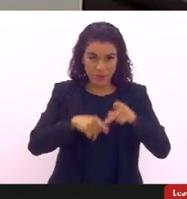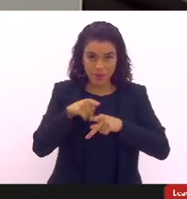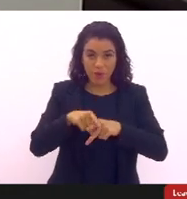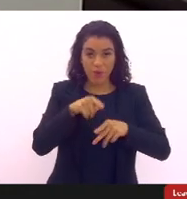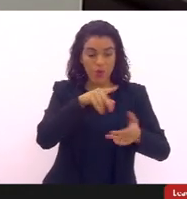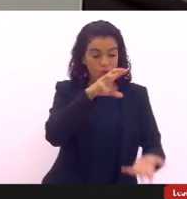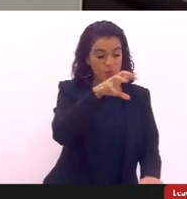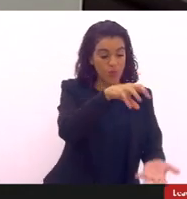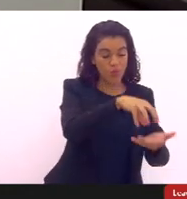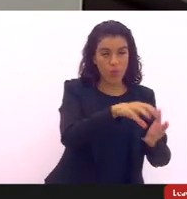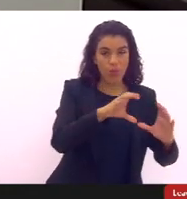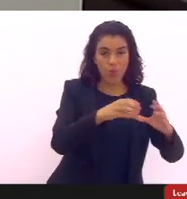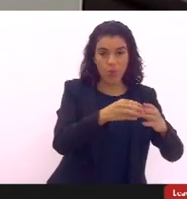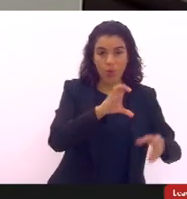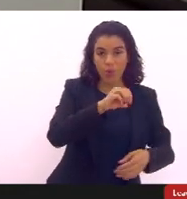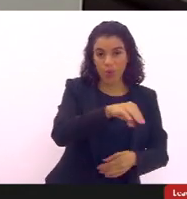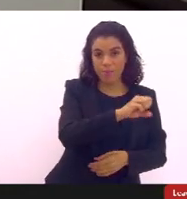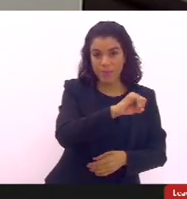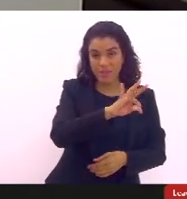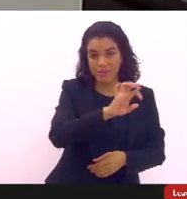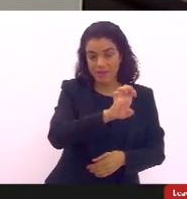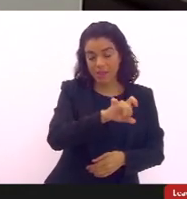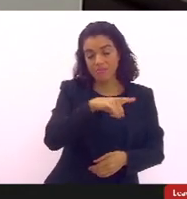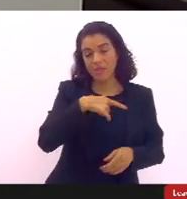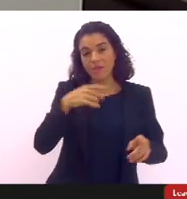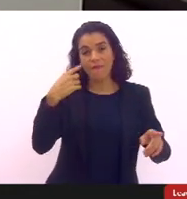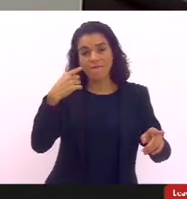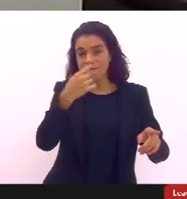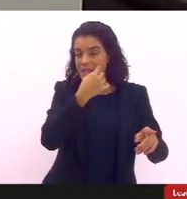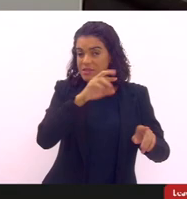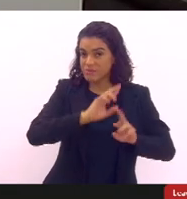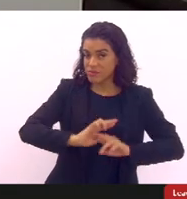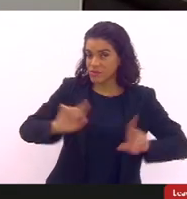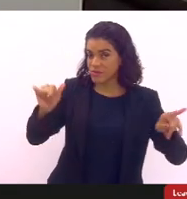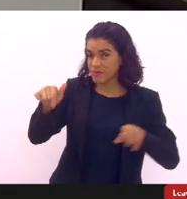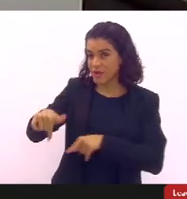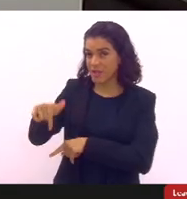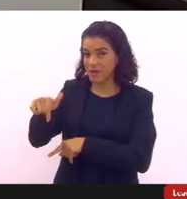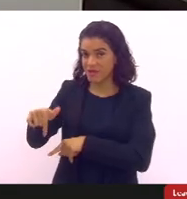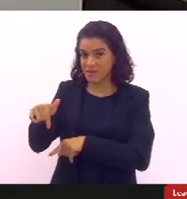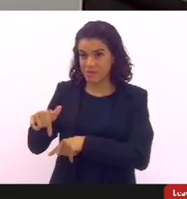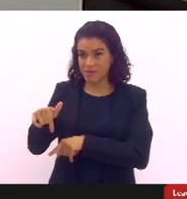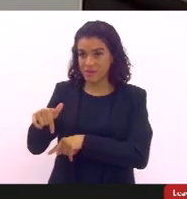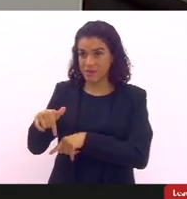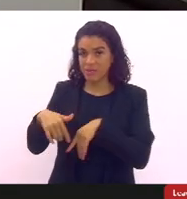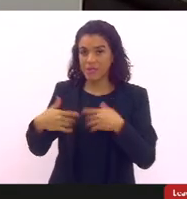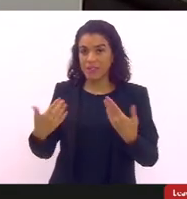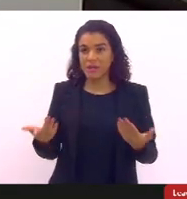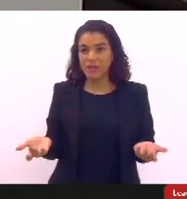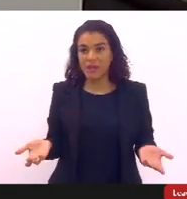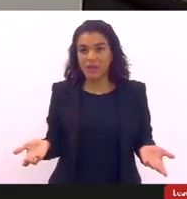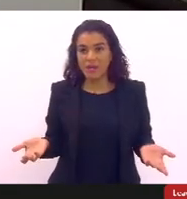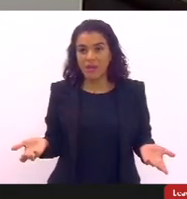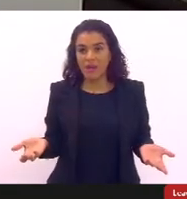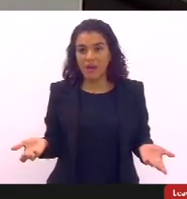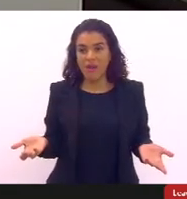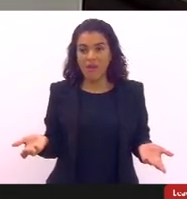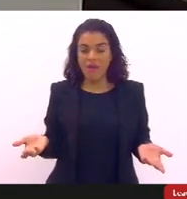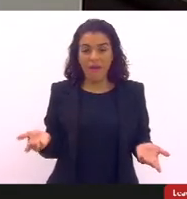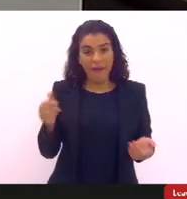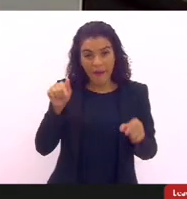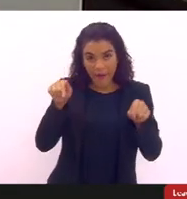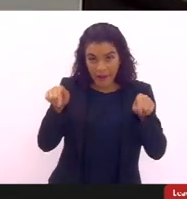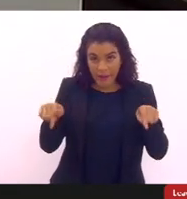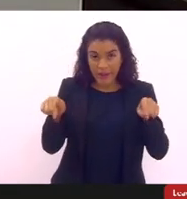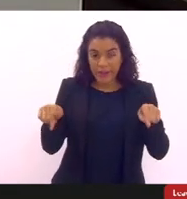intersetorial ele tem um olhar diferente do Conselho Estadual da Tuberculose. Então, assim, é